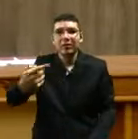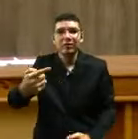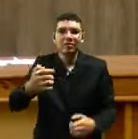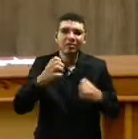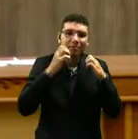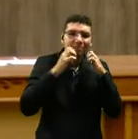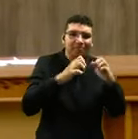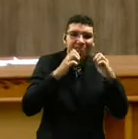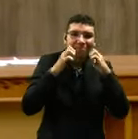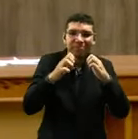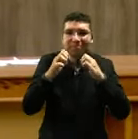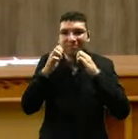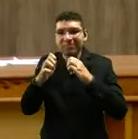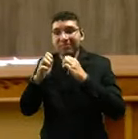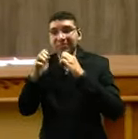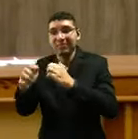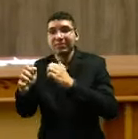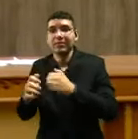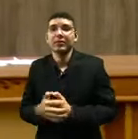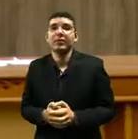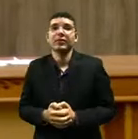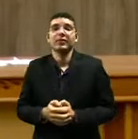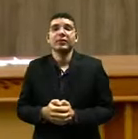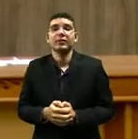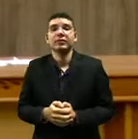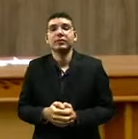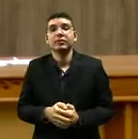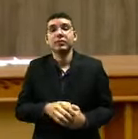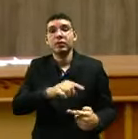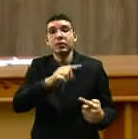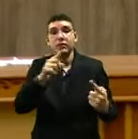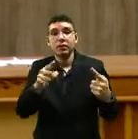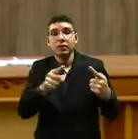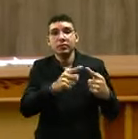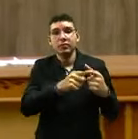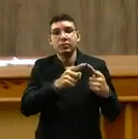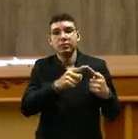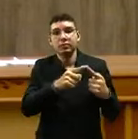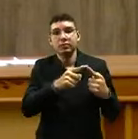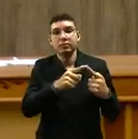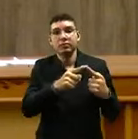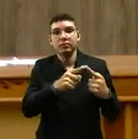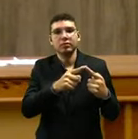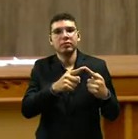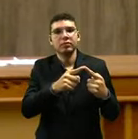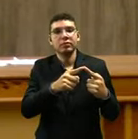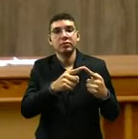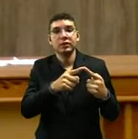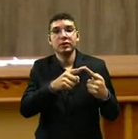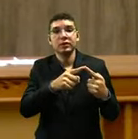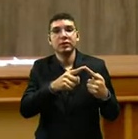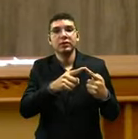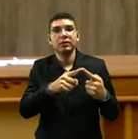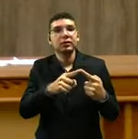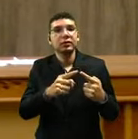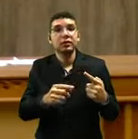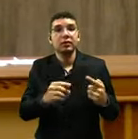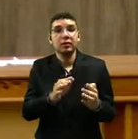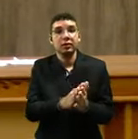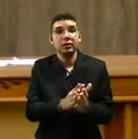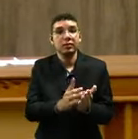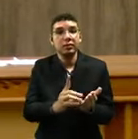Mas vamos lá o primeiro que você tem aí digam comigo só para memorizar digam comigo semente